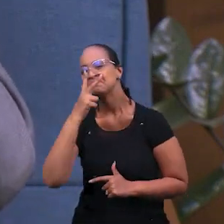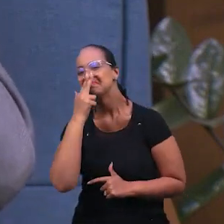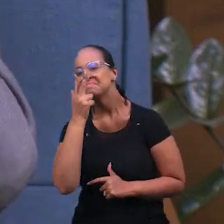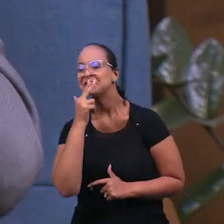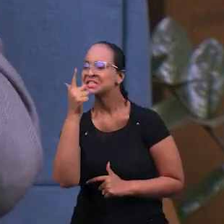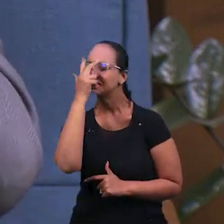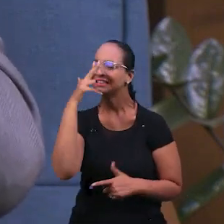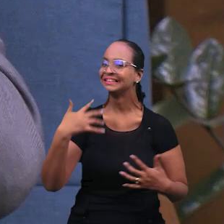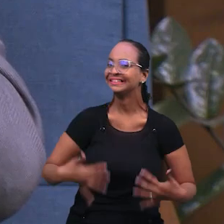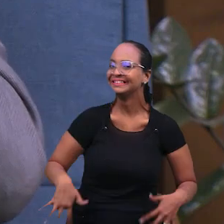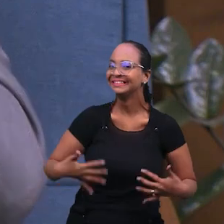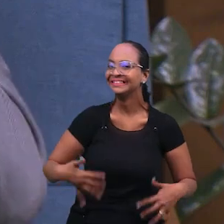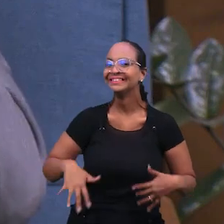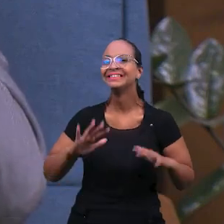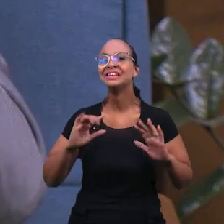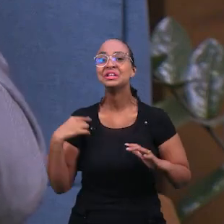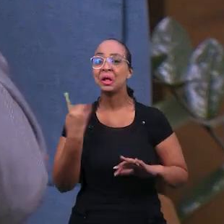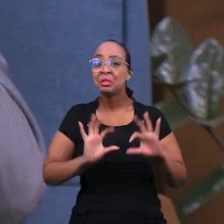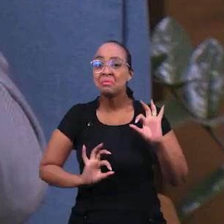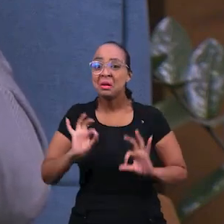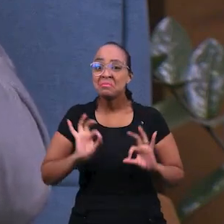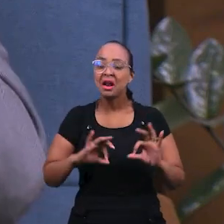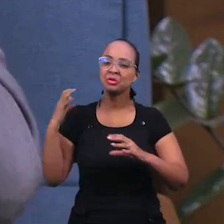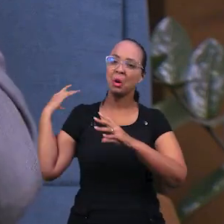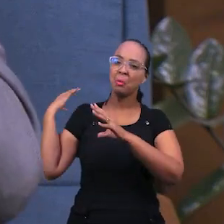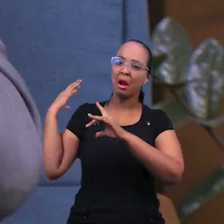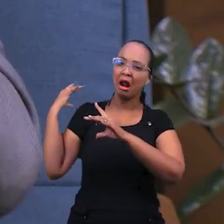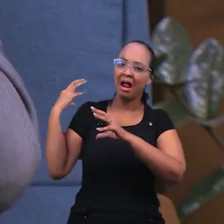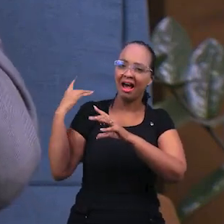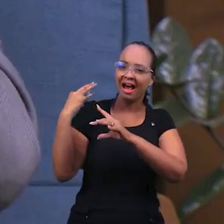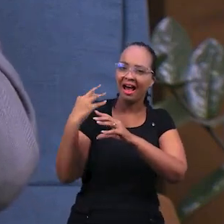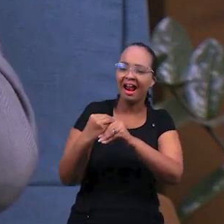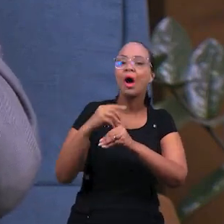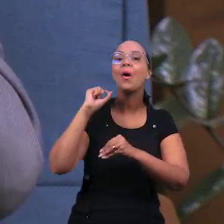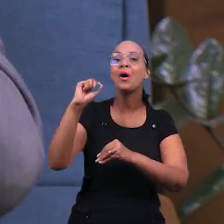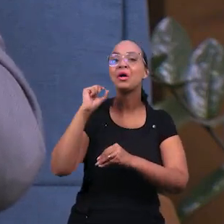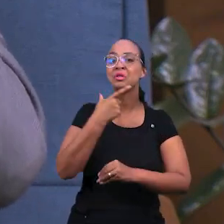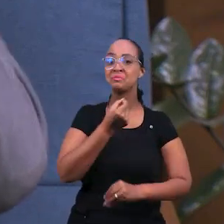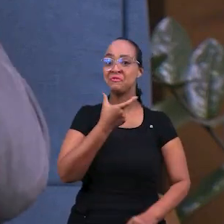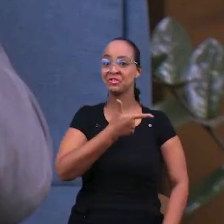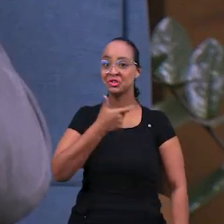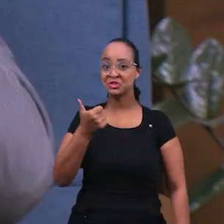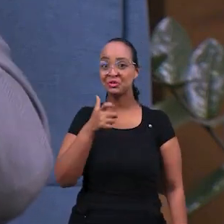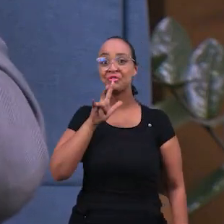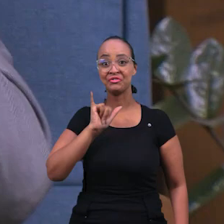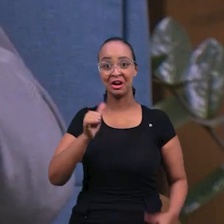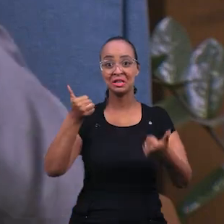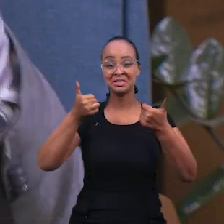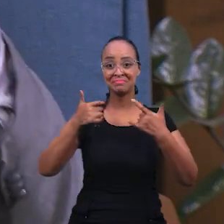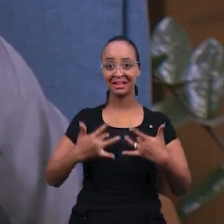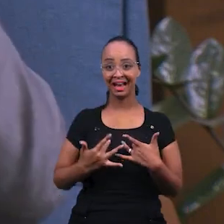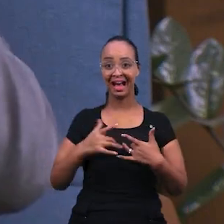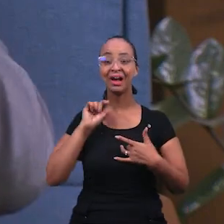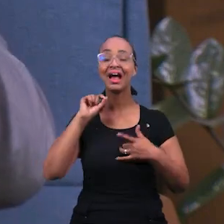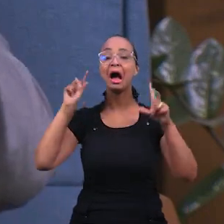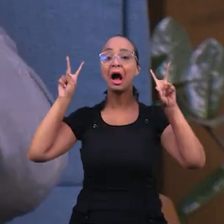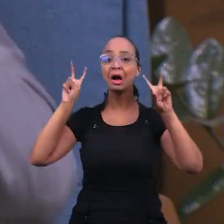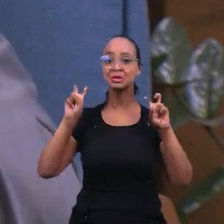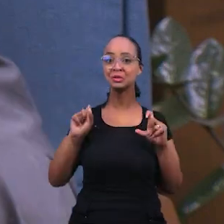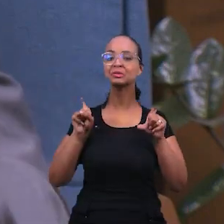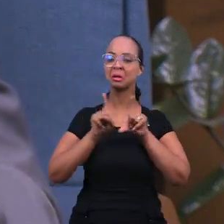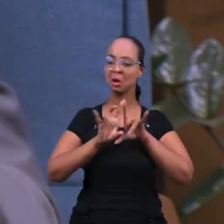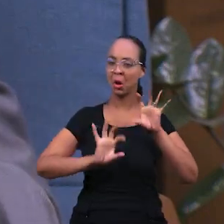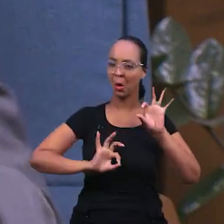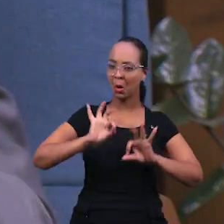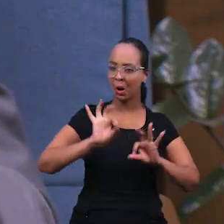todo mundo na expectativa que nós estamos preparando uma retrospectiva 2021 e nela nós vamos falar de diversos assuntos, dentre eles